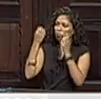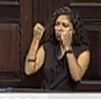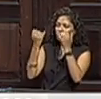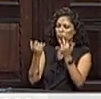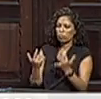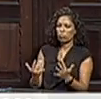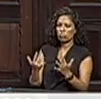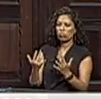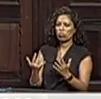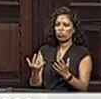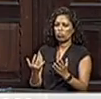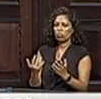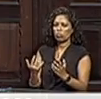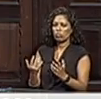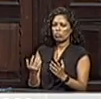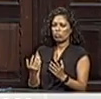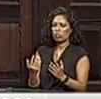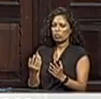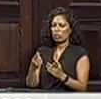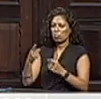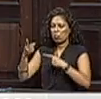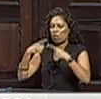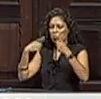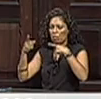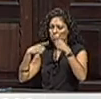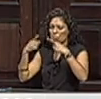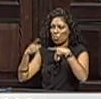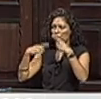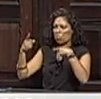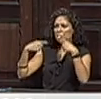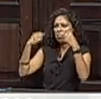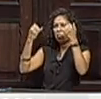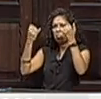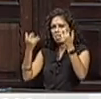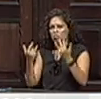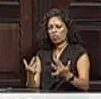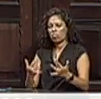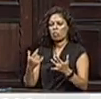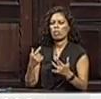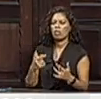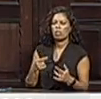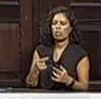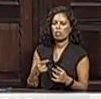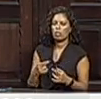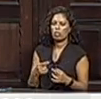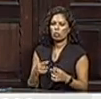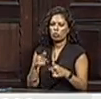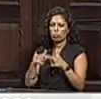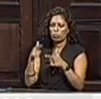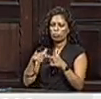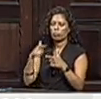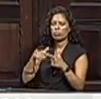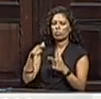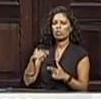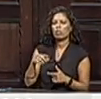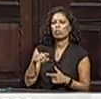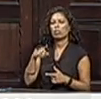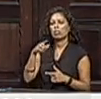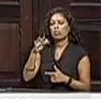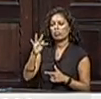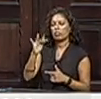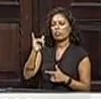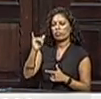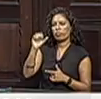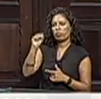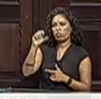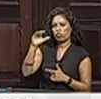deputados, que a discussão sobre a isenção fiscal, ela permanece e deve ser uma constante nessa casa. Porque não